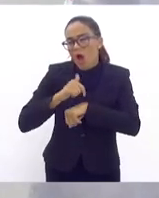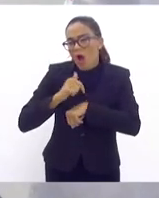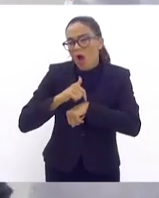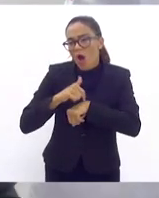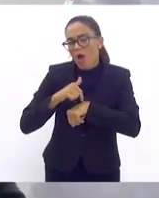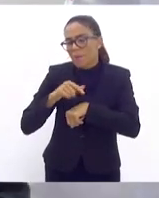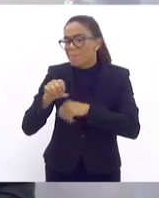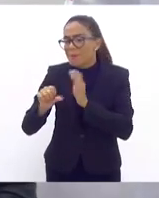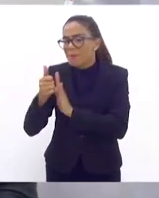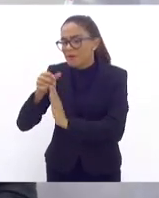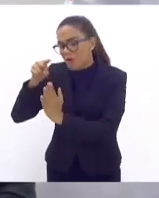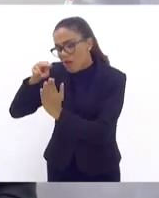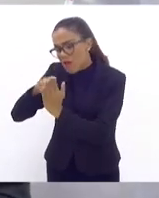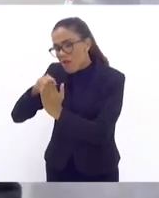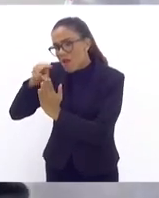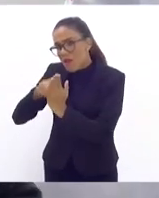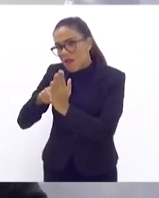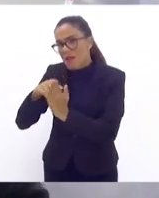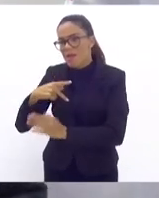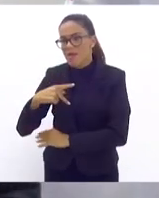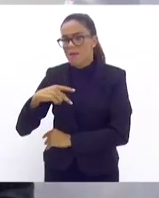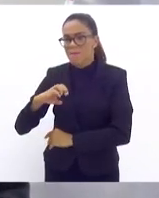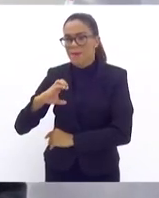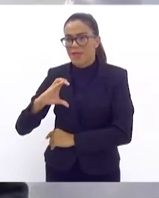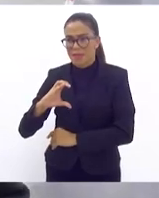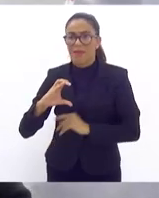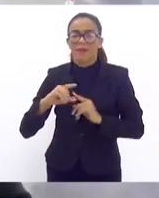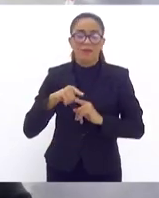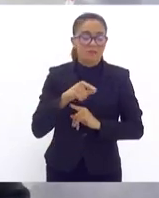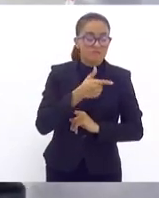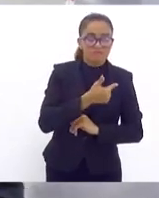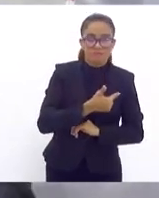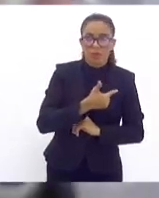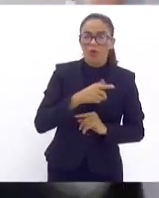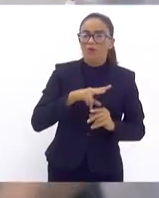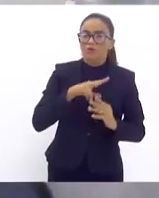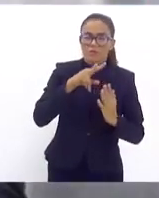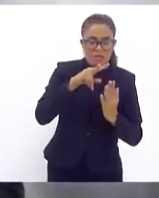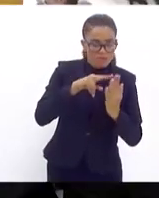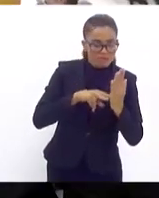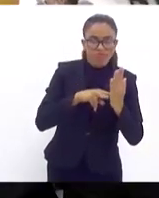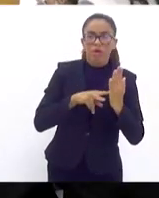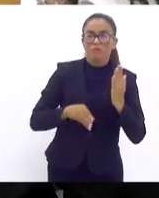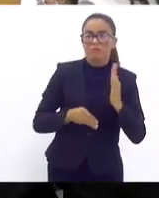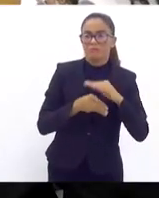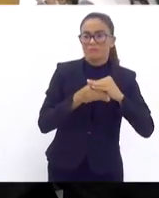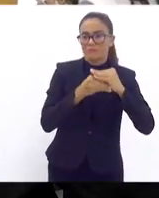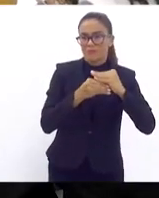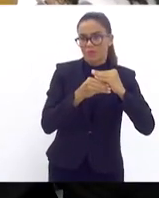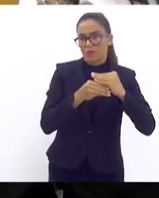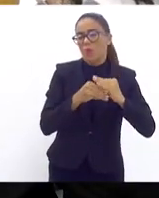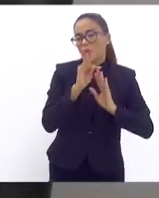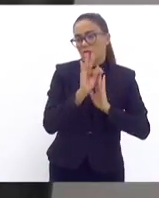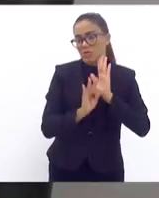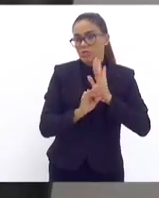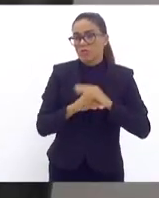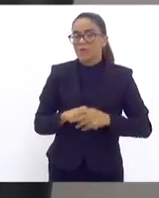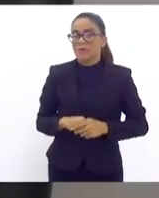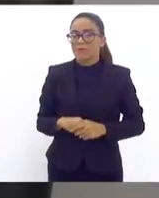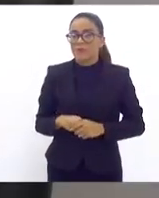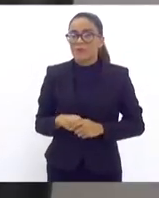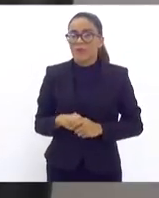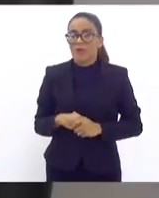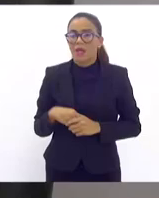já está fechado, mas talvez seja importante. Deputado Douglas Ruas, seja bem-vindo. Desculpa, deputada Verônica. Imagina. Presidente, na verdade, a fala